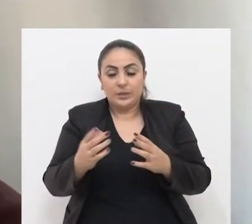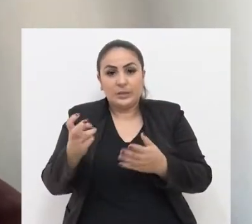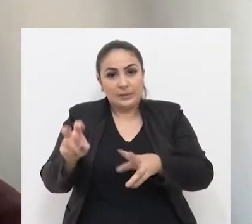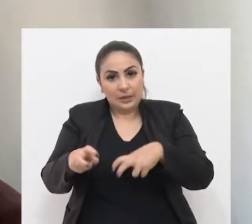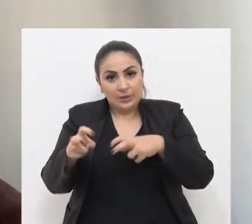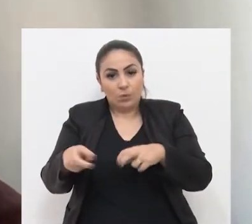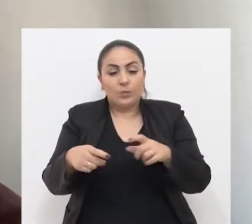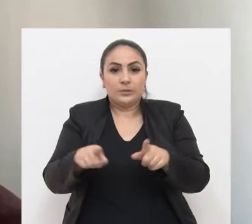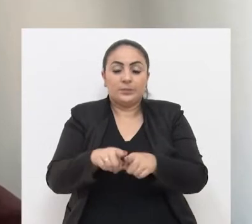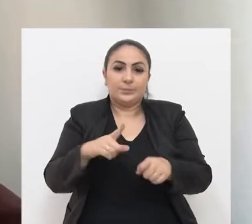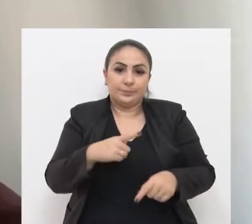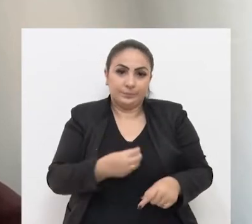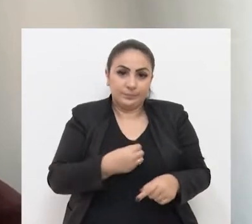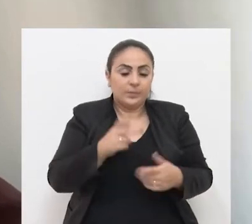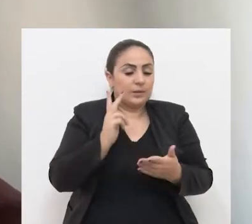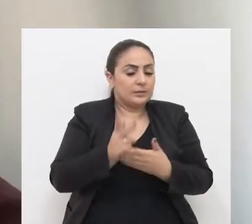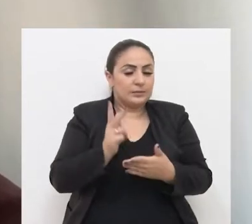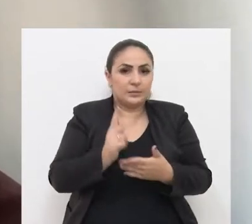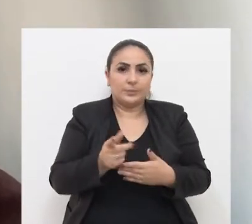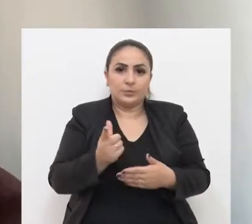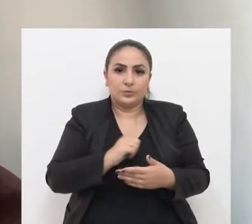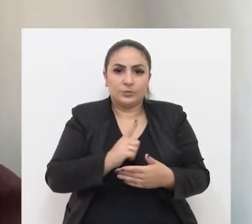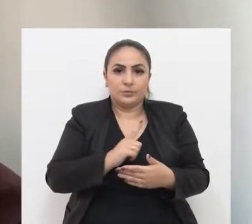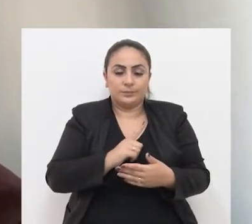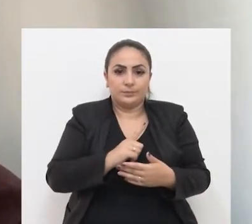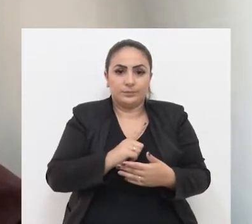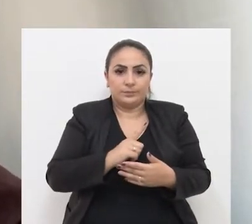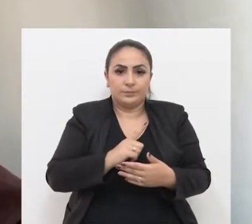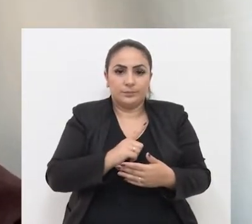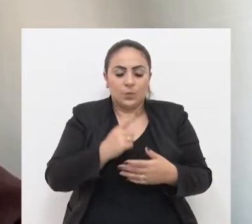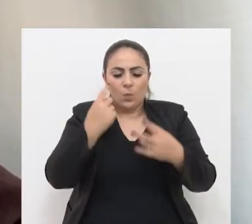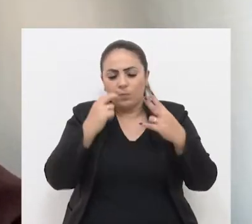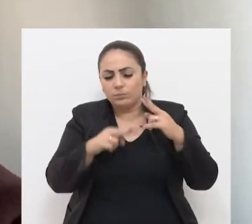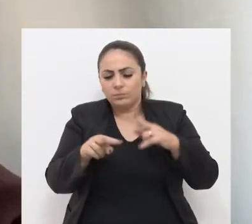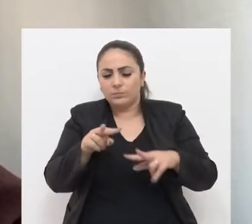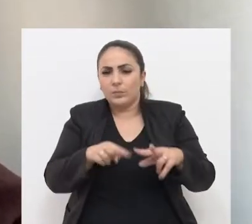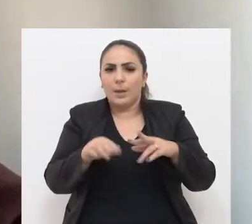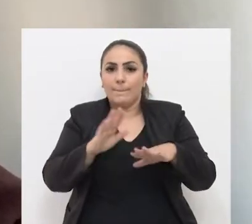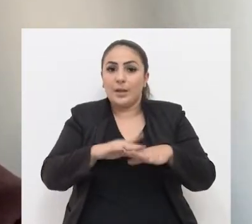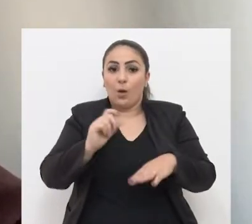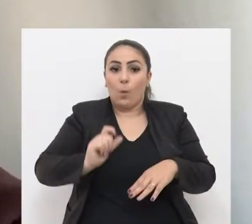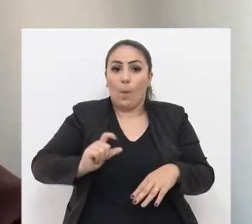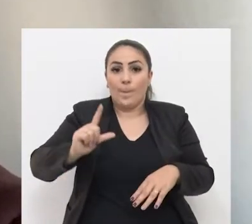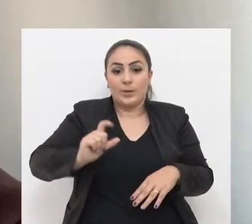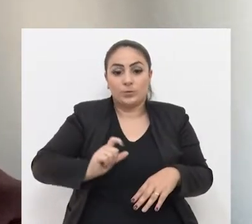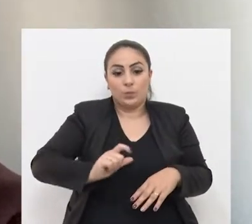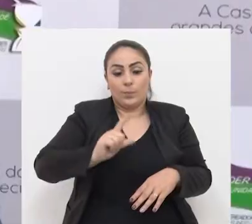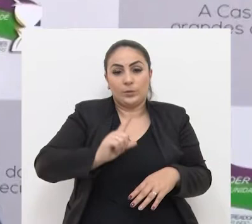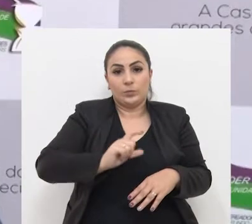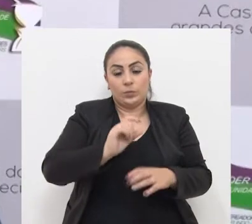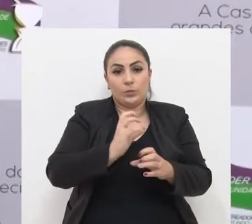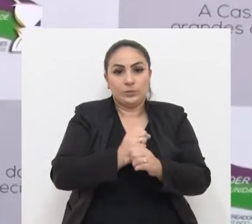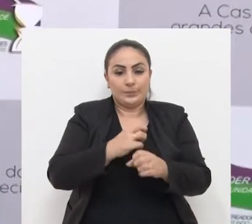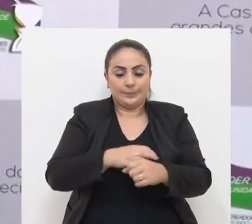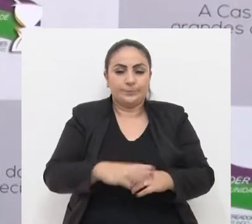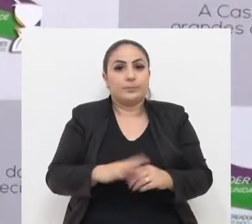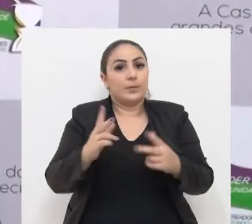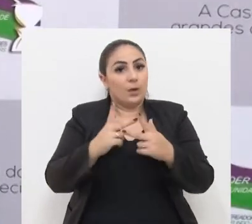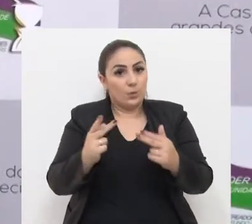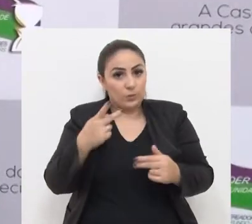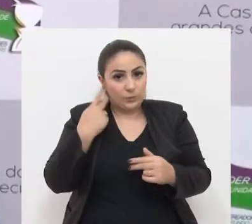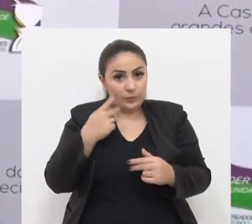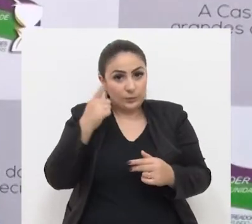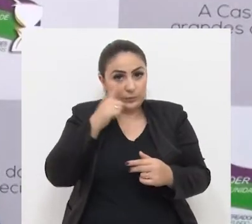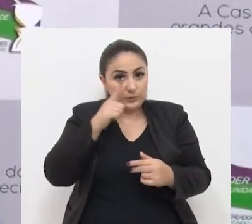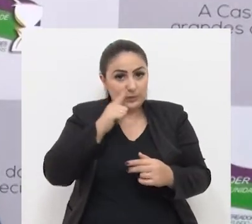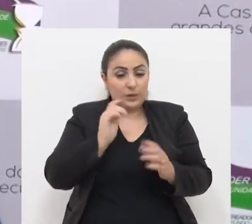do Interior, que sempre tiveram um olhar assim de ter um aumento de orçamento. Os vereadores, agora